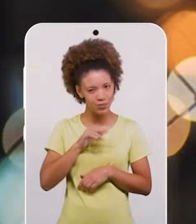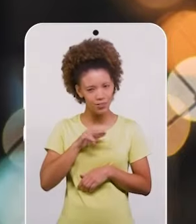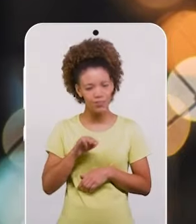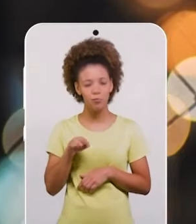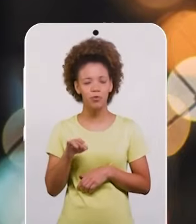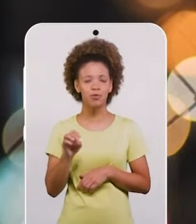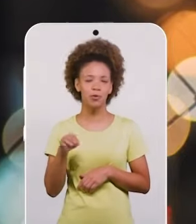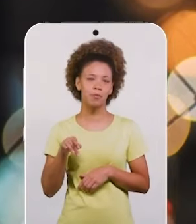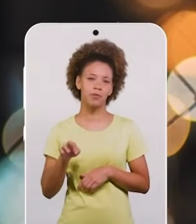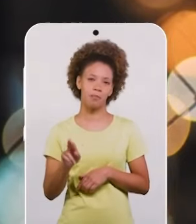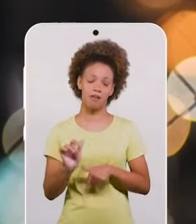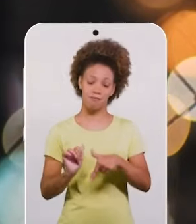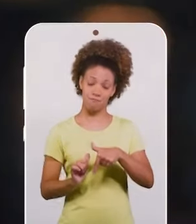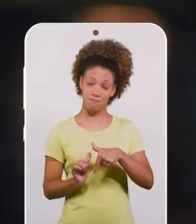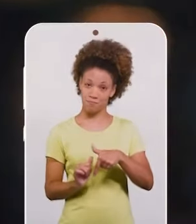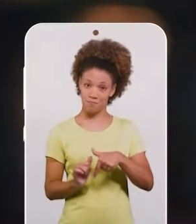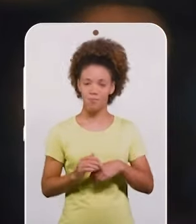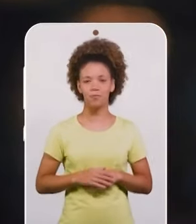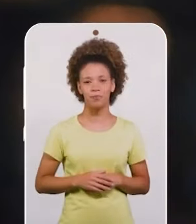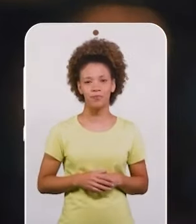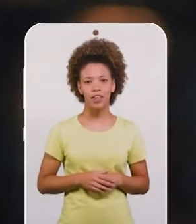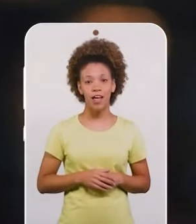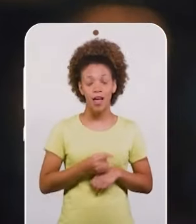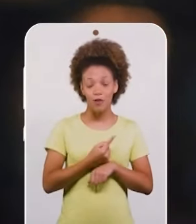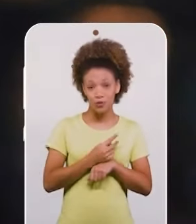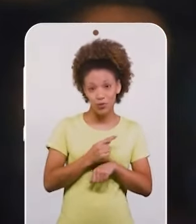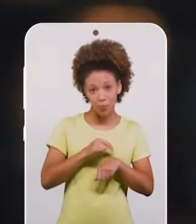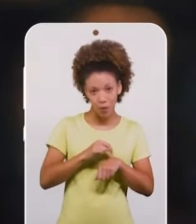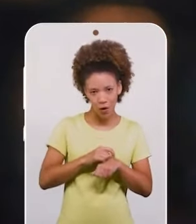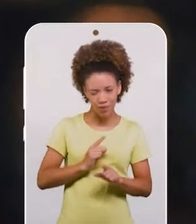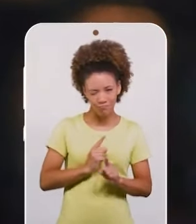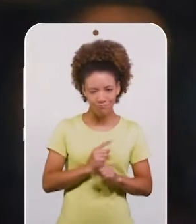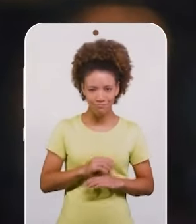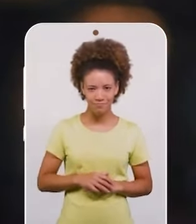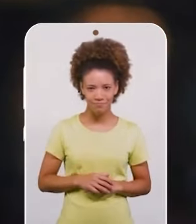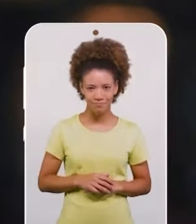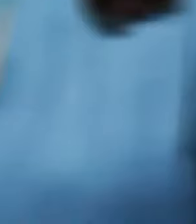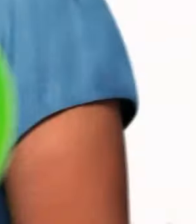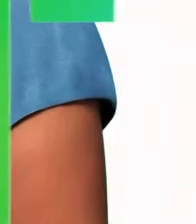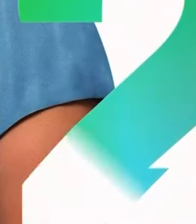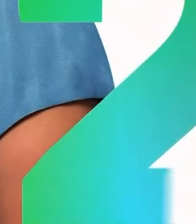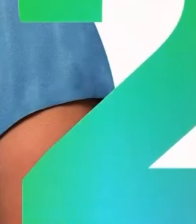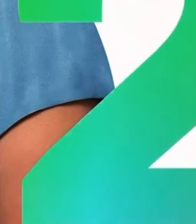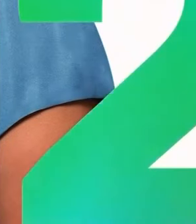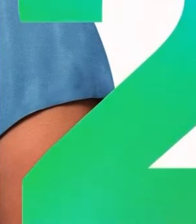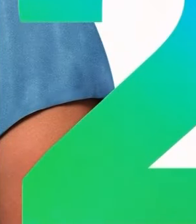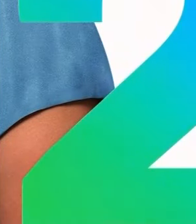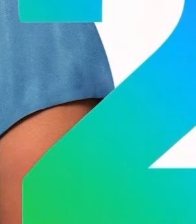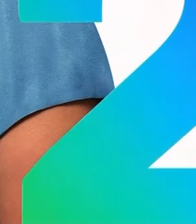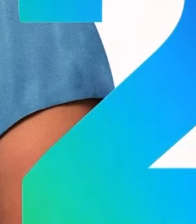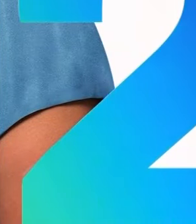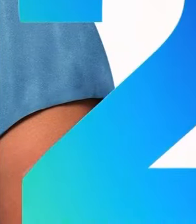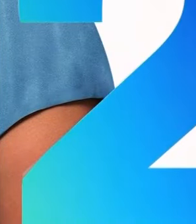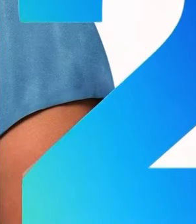Veja o programa completo e ao vivo no cirotv.com.br ou aponte o celular para o QR Code. A gente se vê lá.